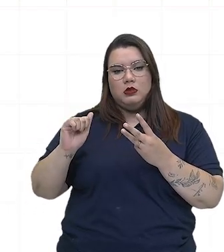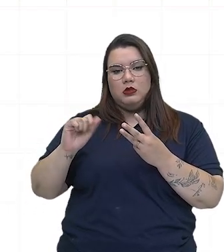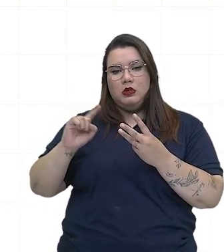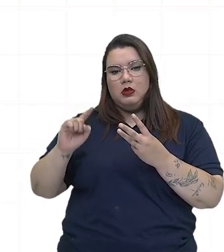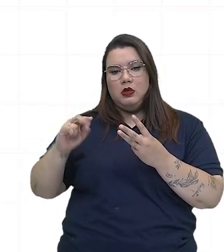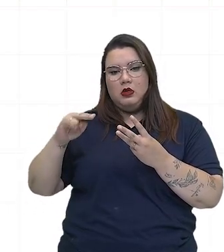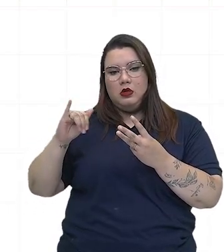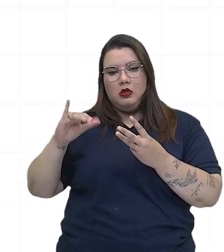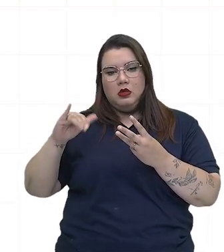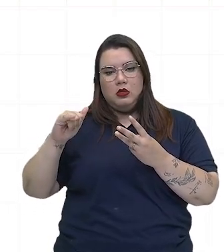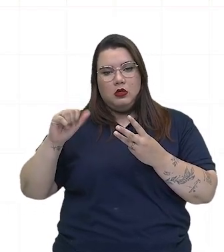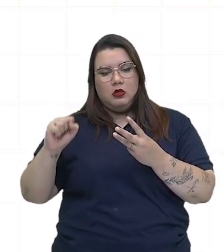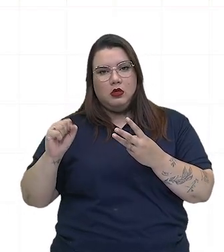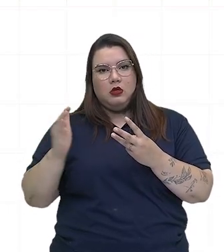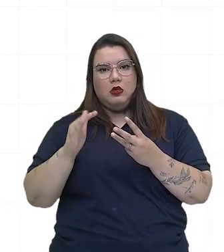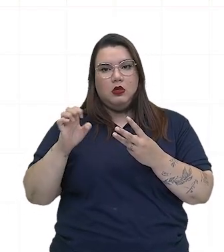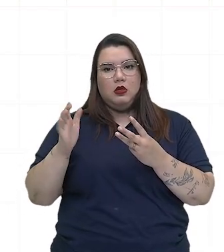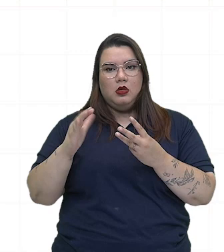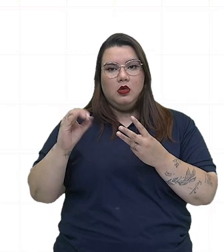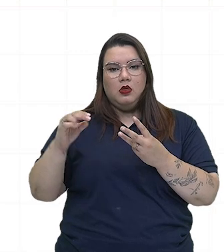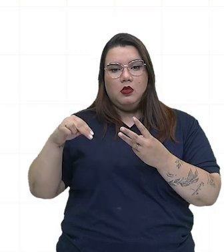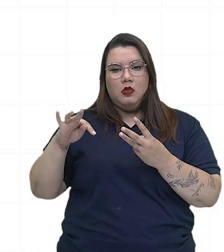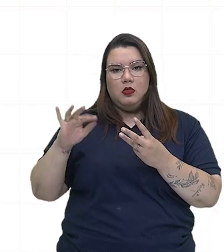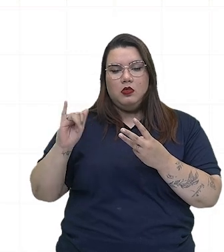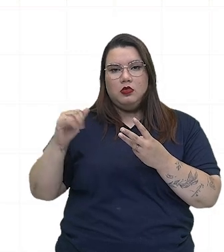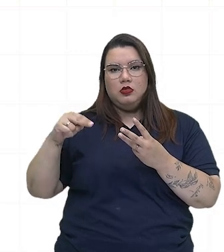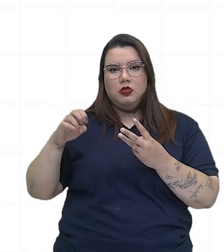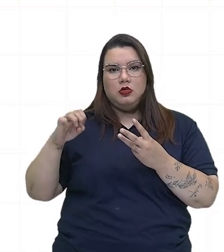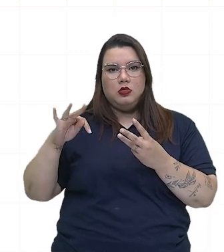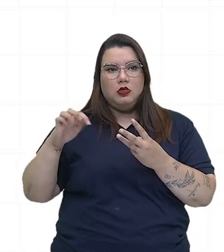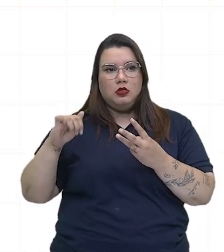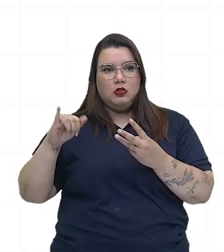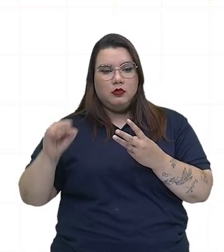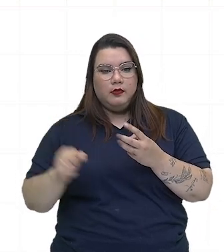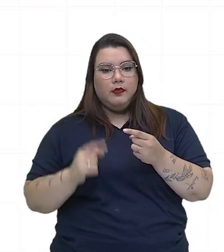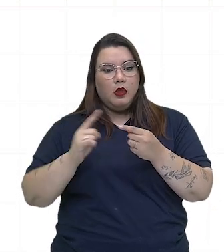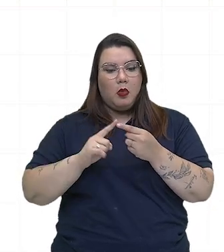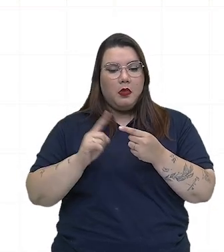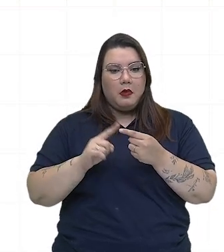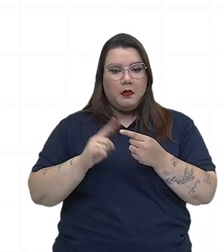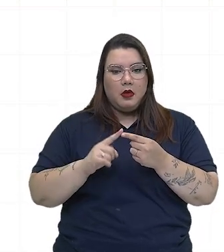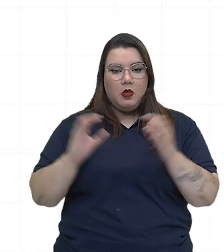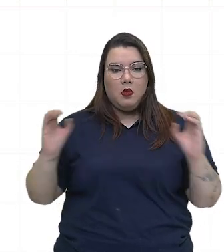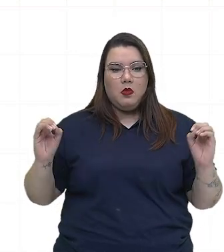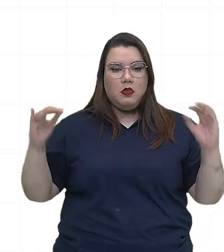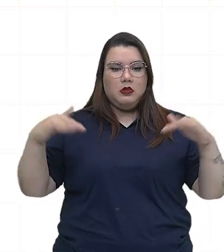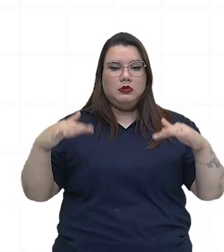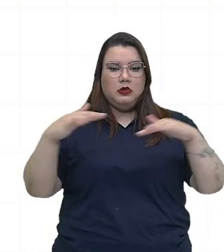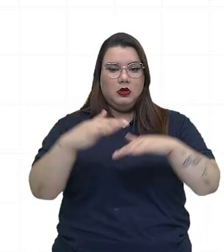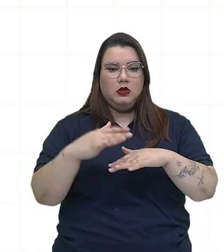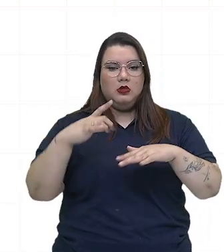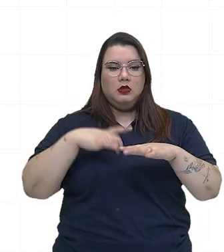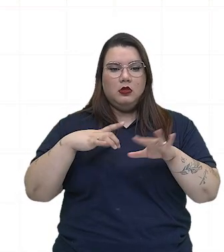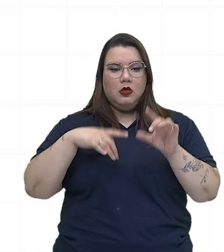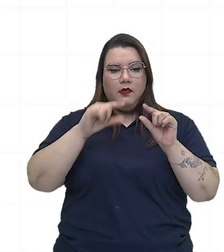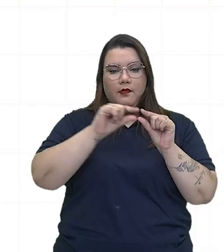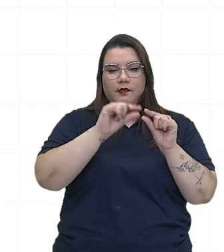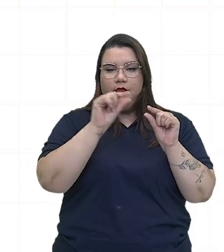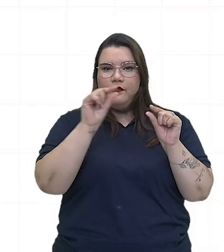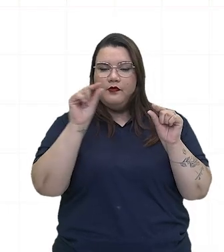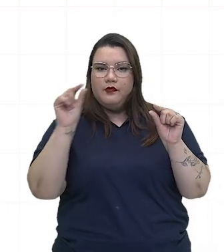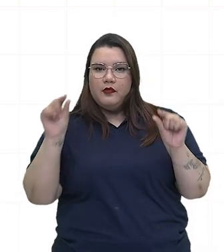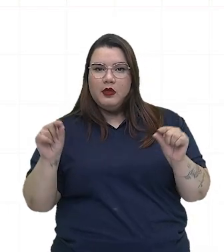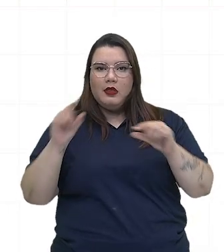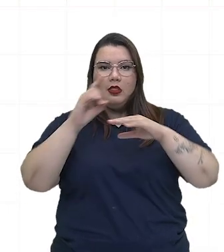As placas oceânicas, elas carregam a crosta oceânica, que é mais fina